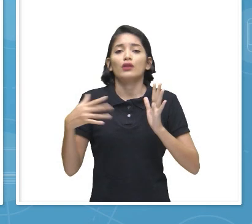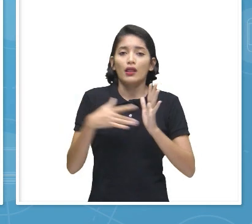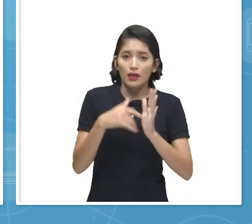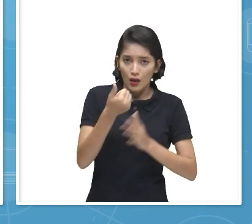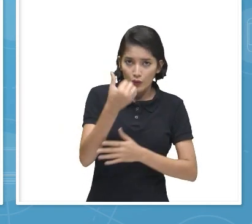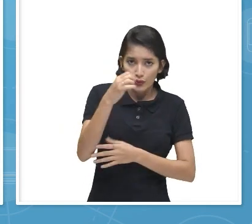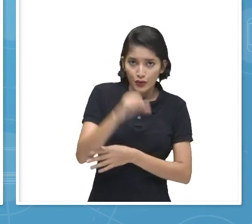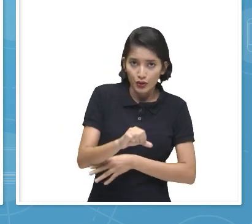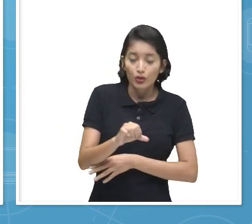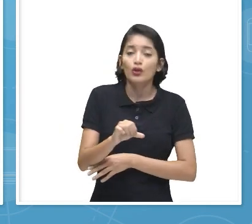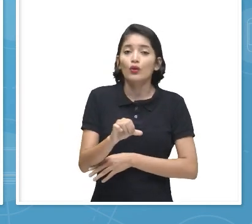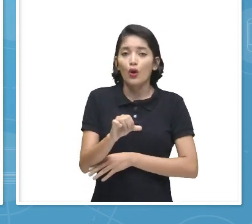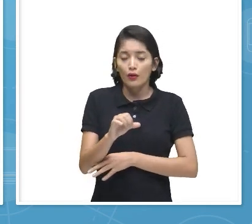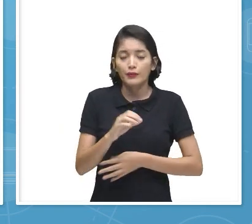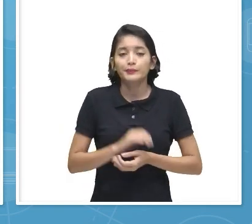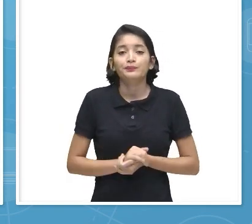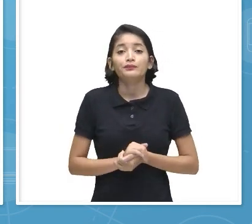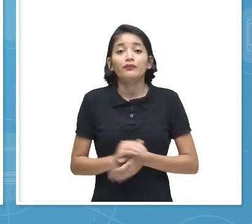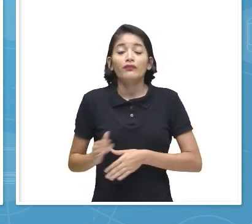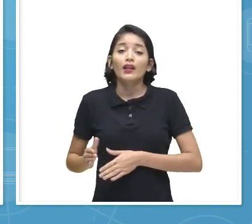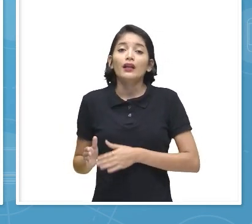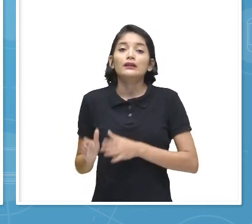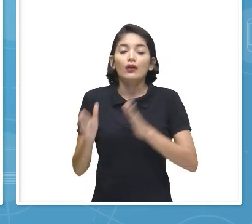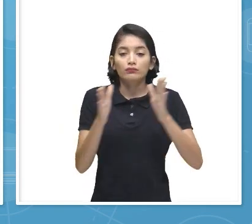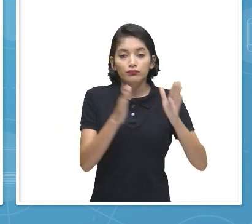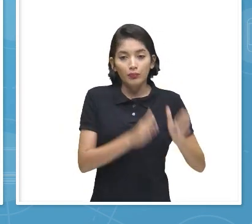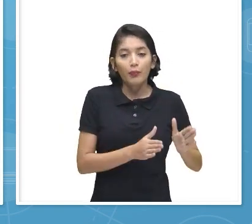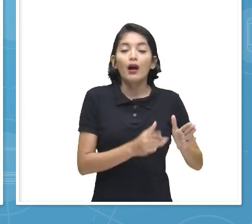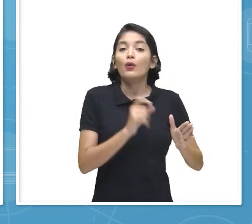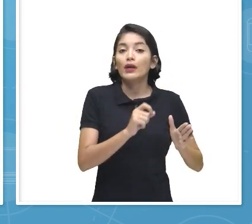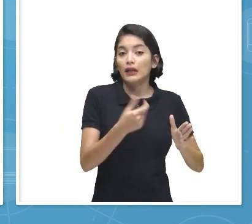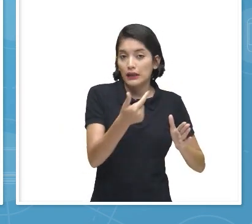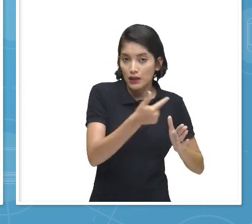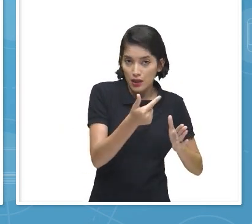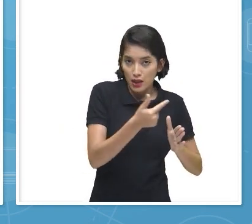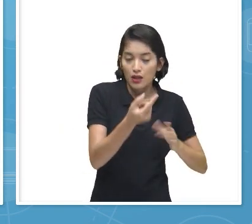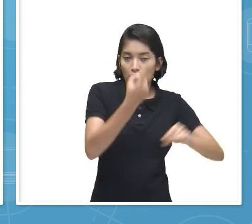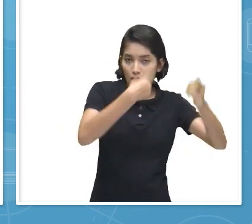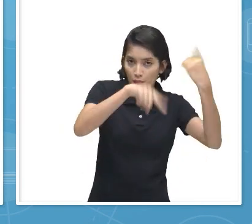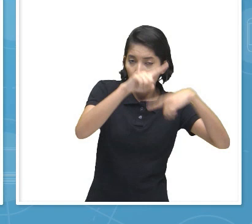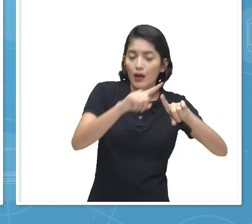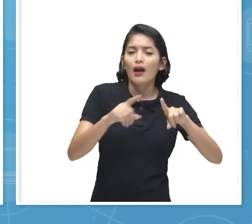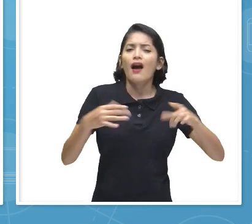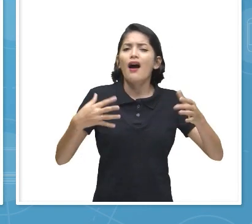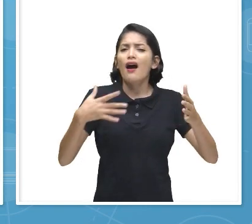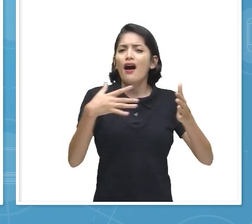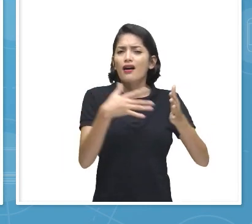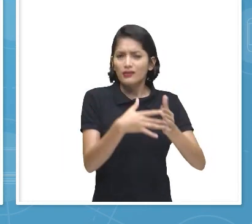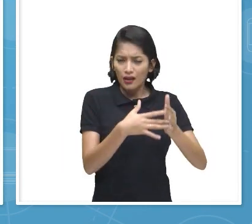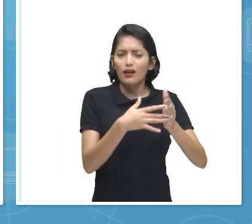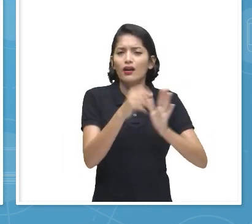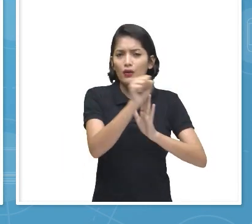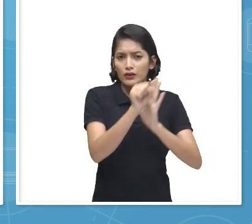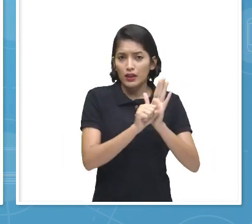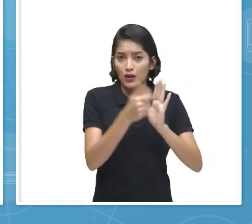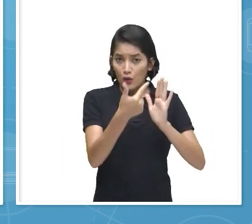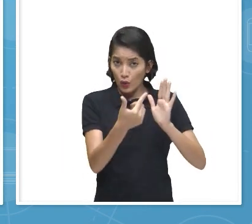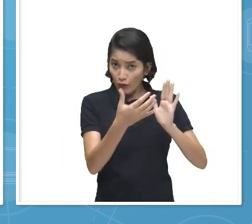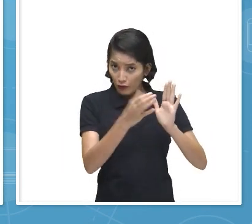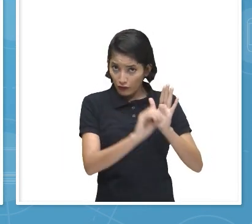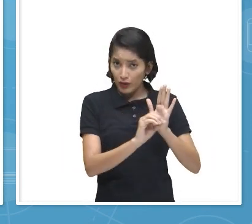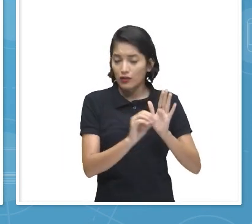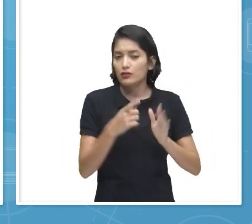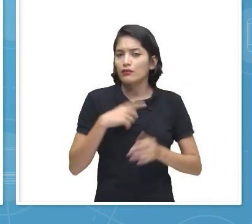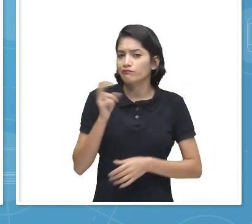passagem para a segunda fase da Revolução Industrial, e se estendendo até o início do século XX. A gente tem a continuação